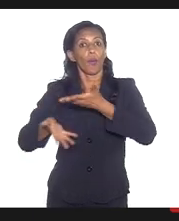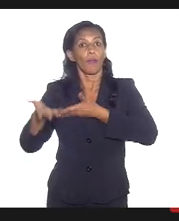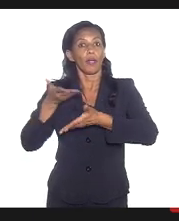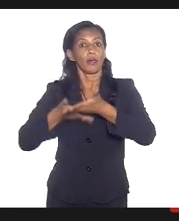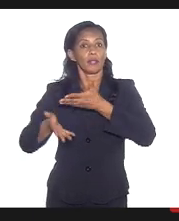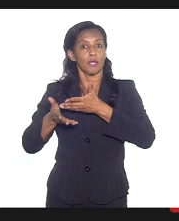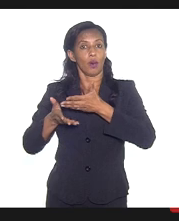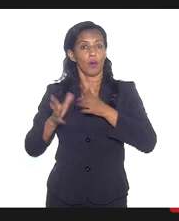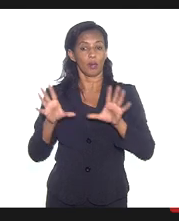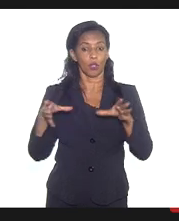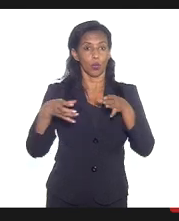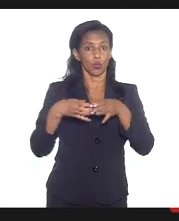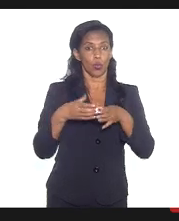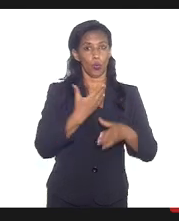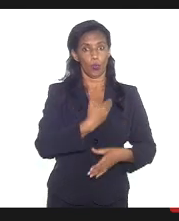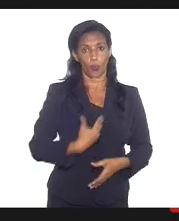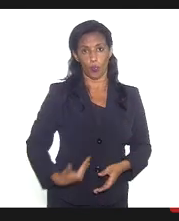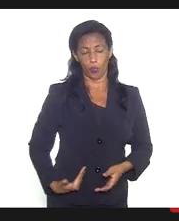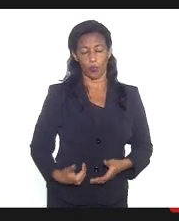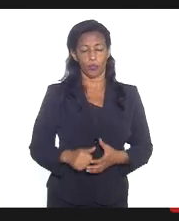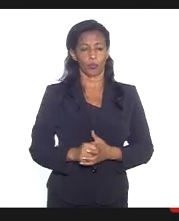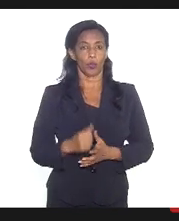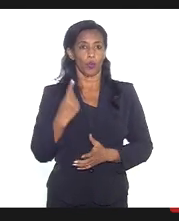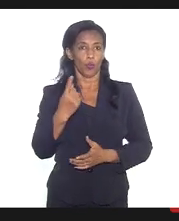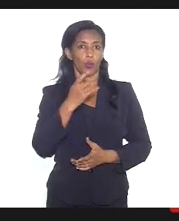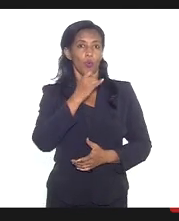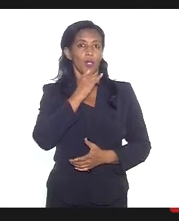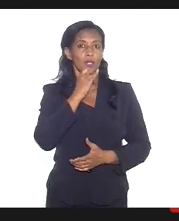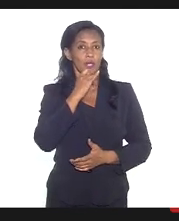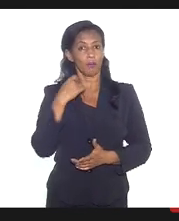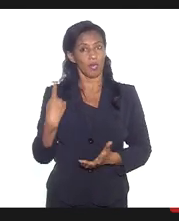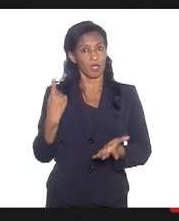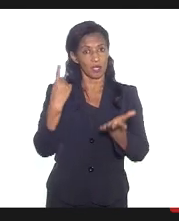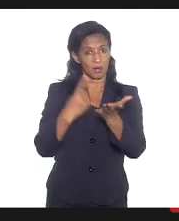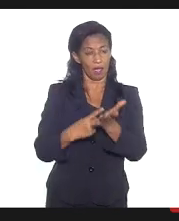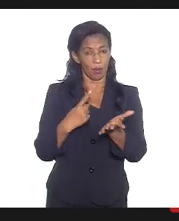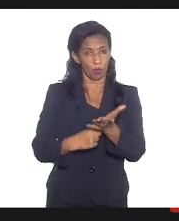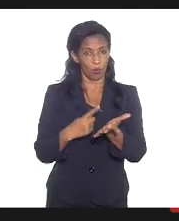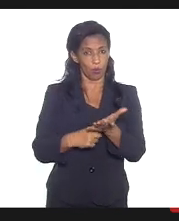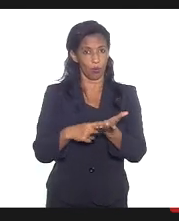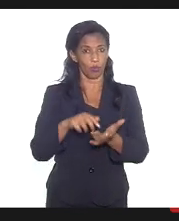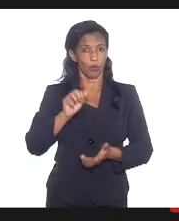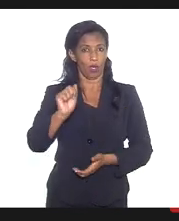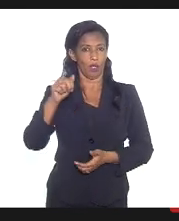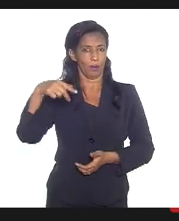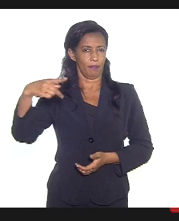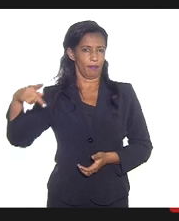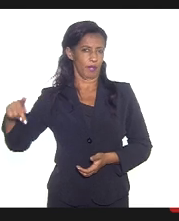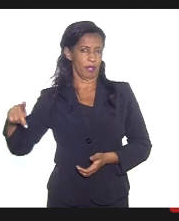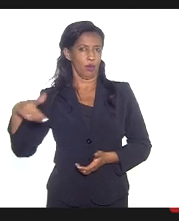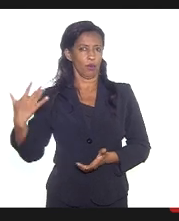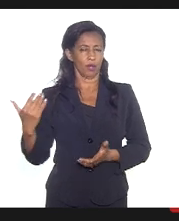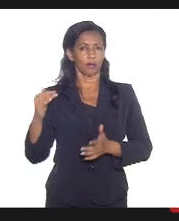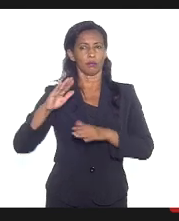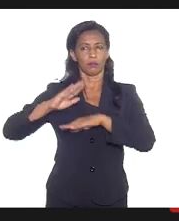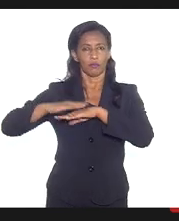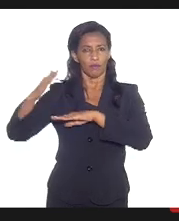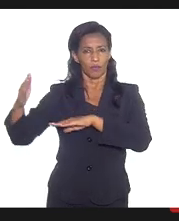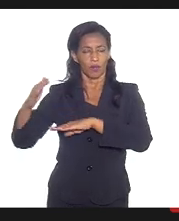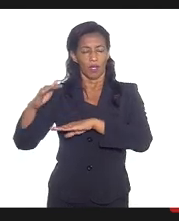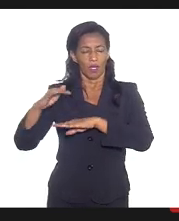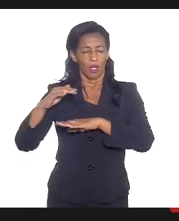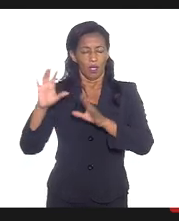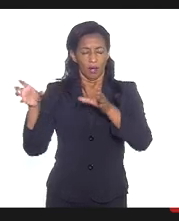públicos, né? Um exemplo é esse nosso termo de acordo com a ANP. Então, quanto mais os órgãos públicos